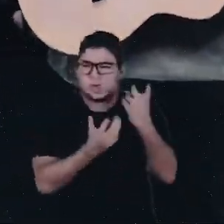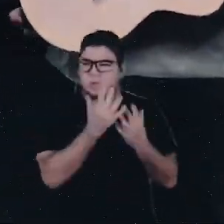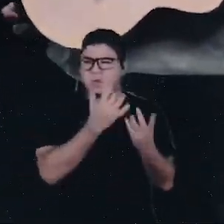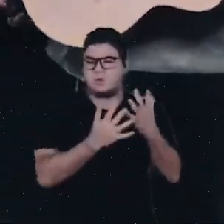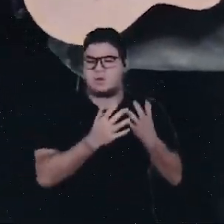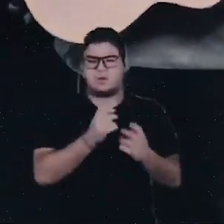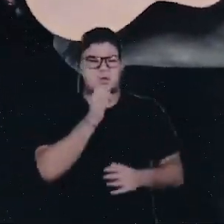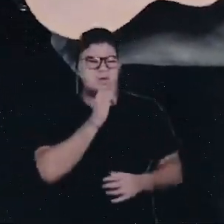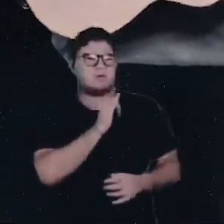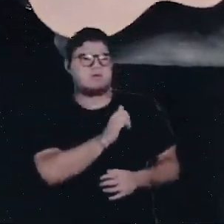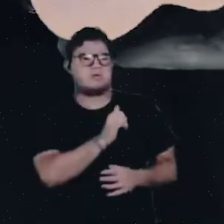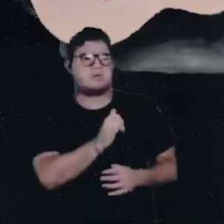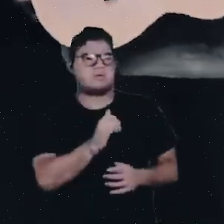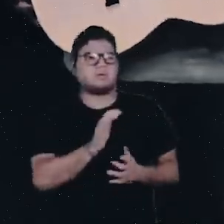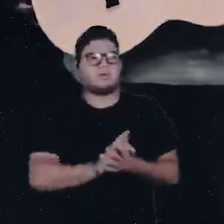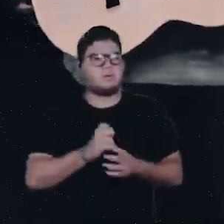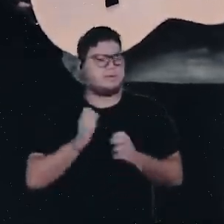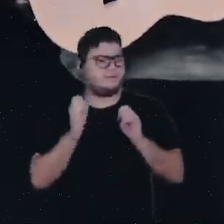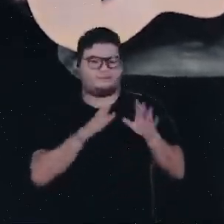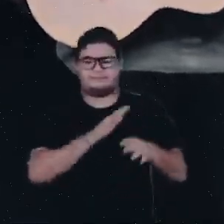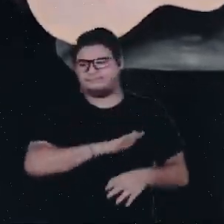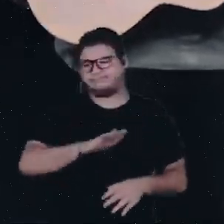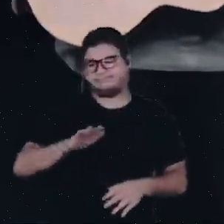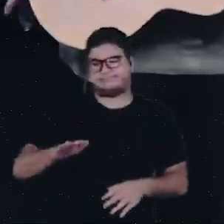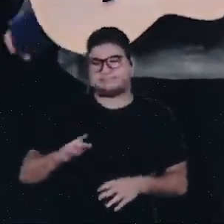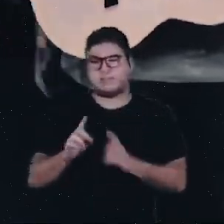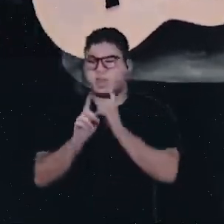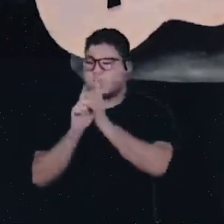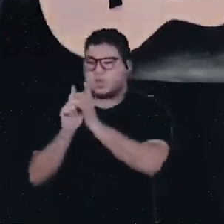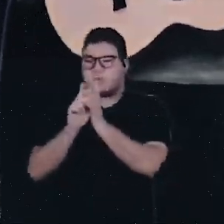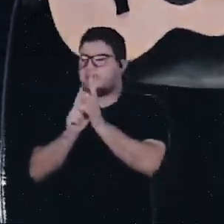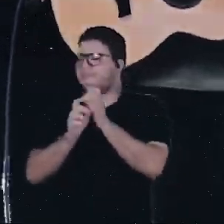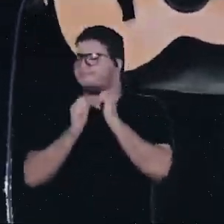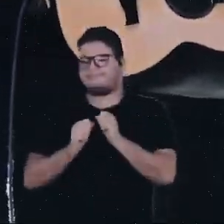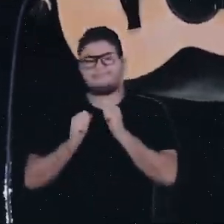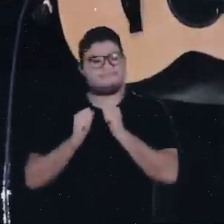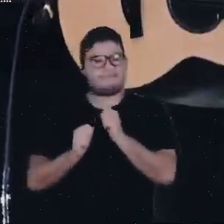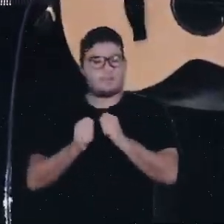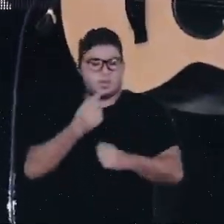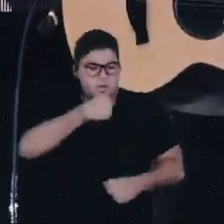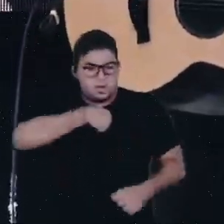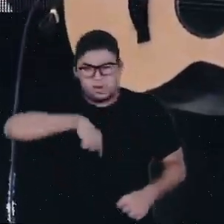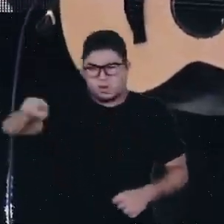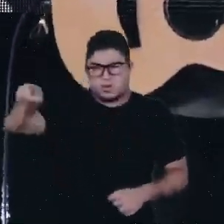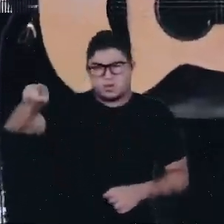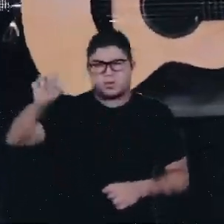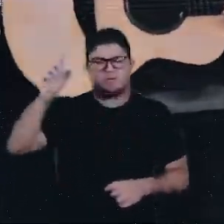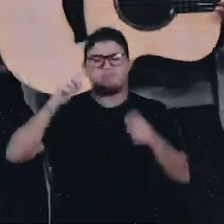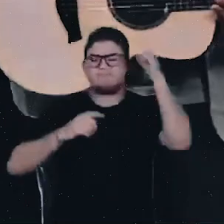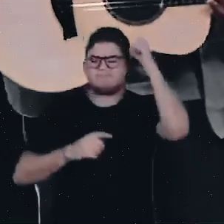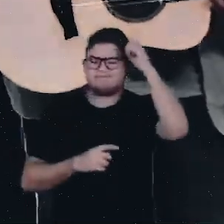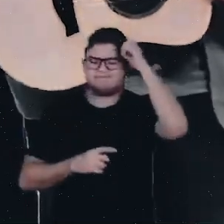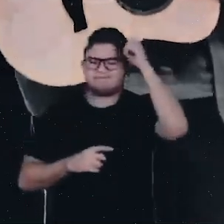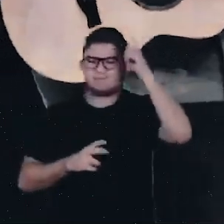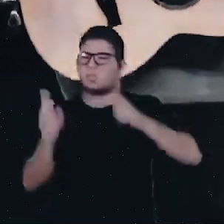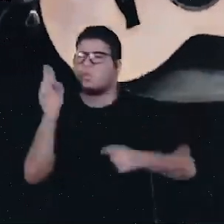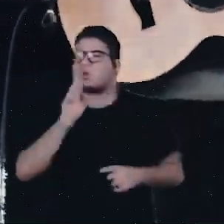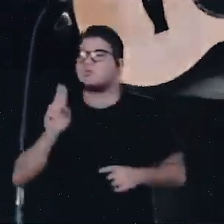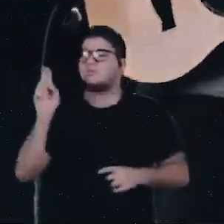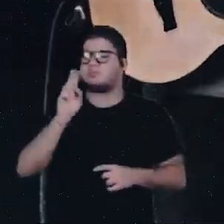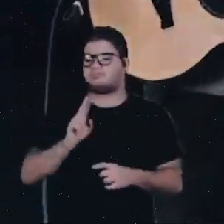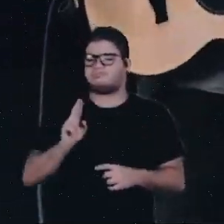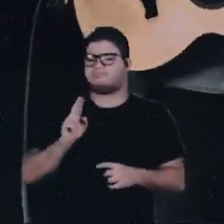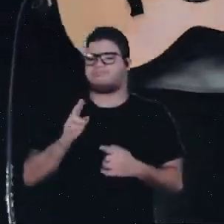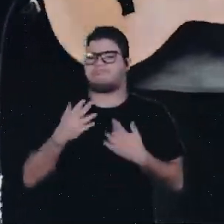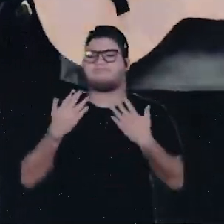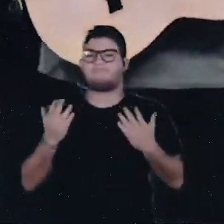disse-lhe: desde a infância, os discípulos não puderam expulsar o demônio, não puderam ser um instrumento de bênção na vida desse